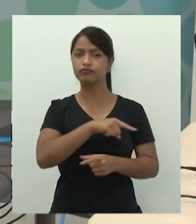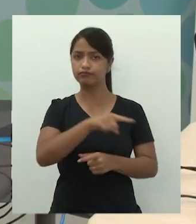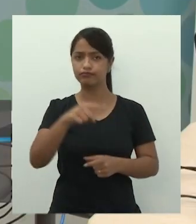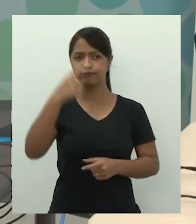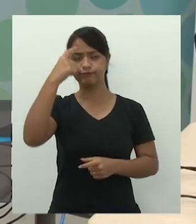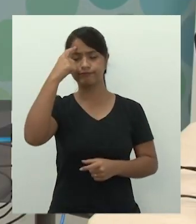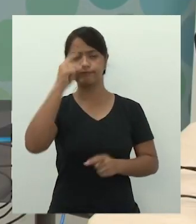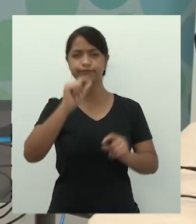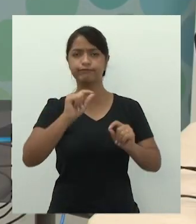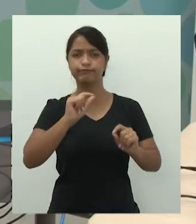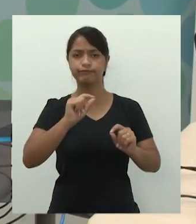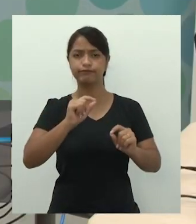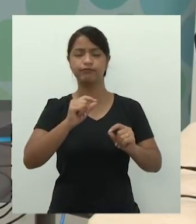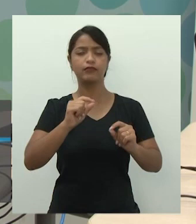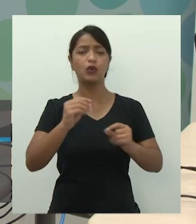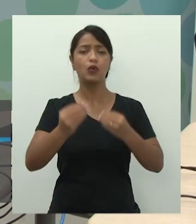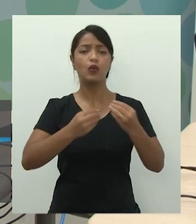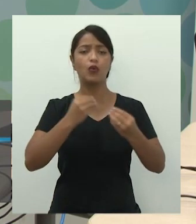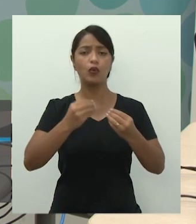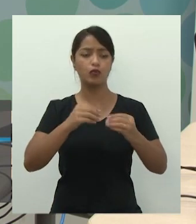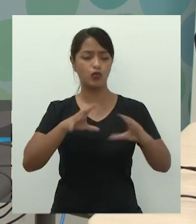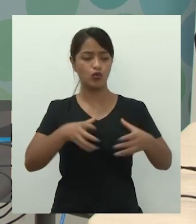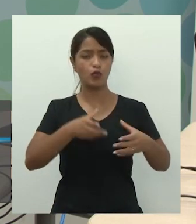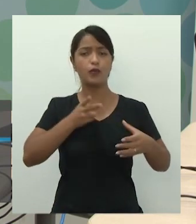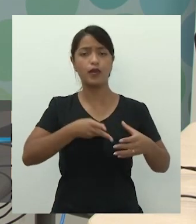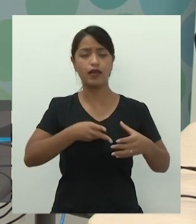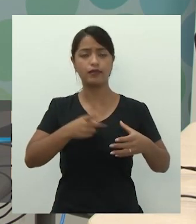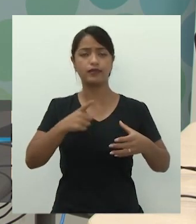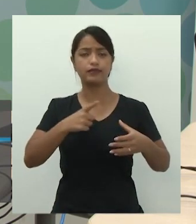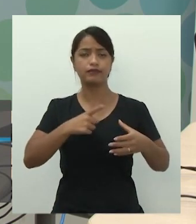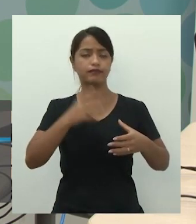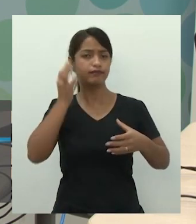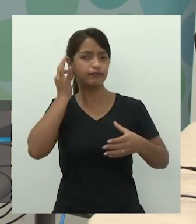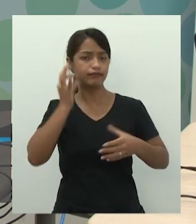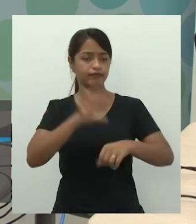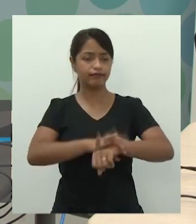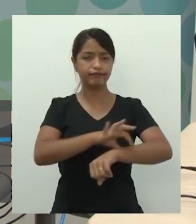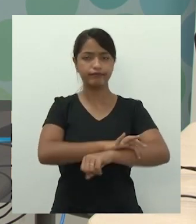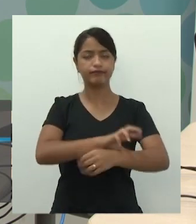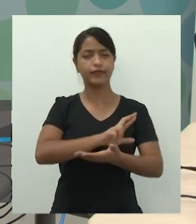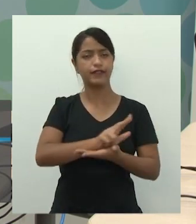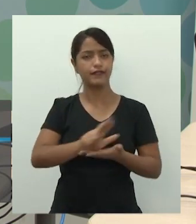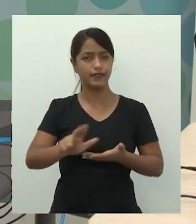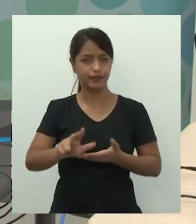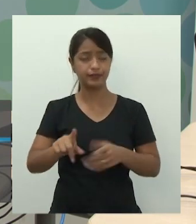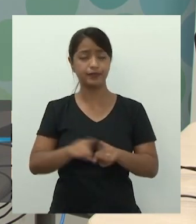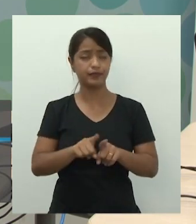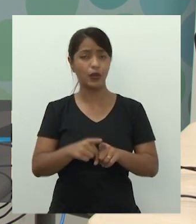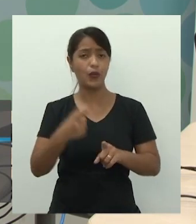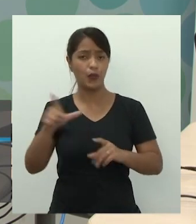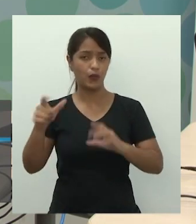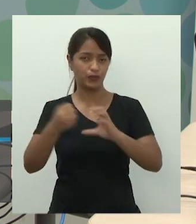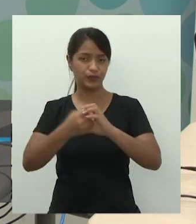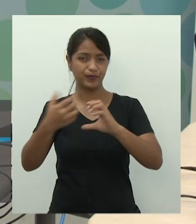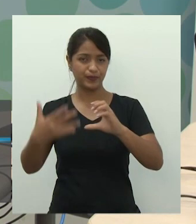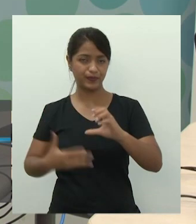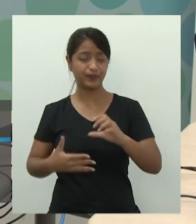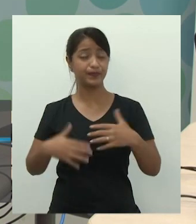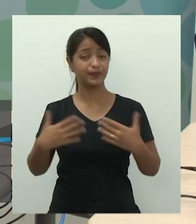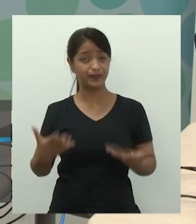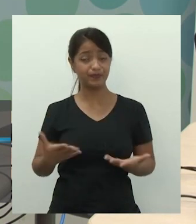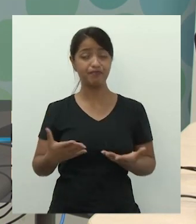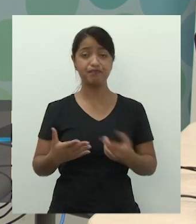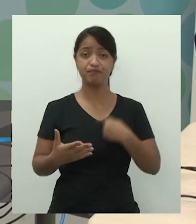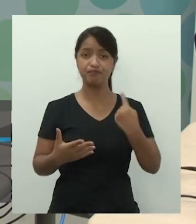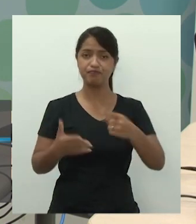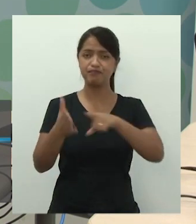eram justamente os adornos, né, desses artefatos feitos aí de metal, entre outras características. Então é muito interessante a gente